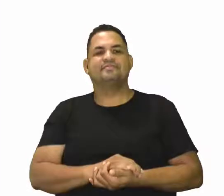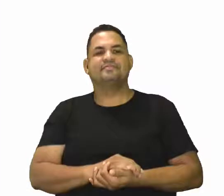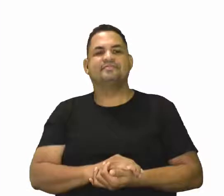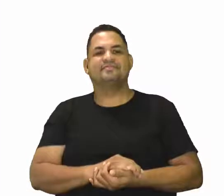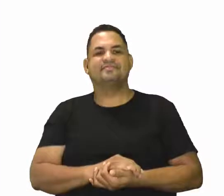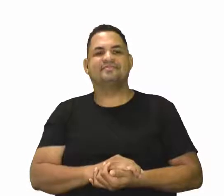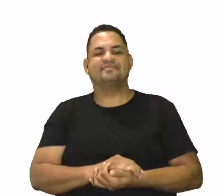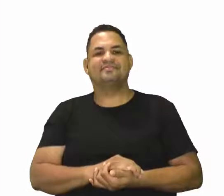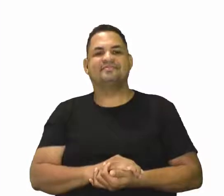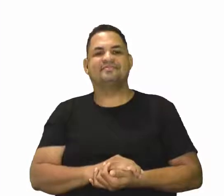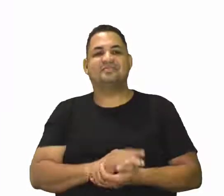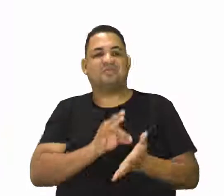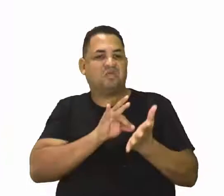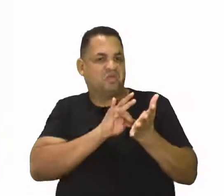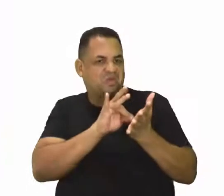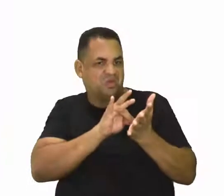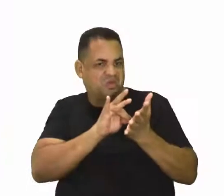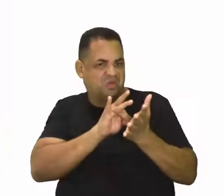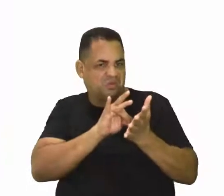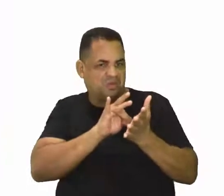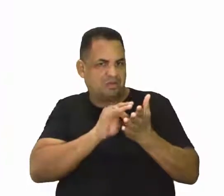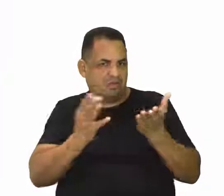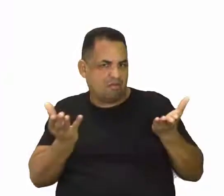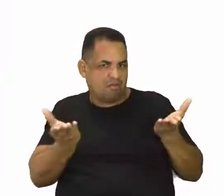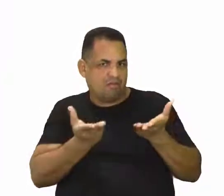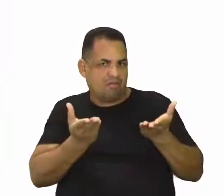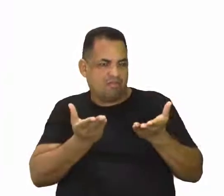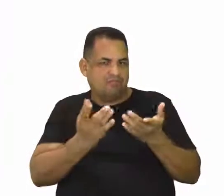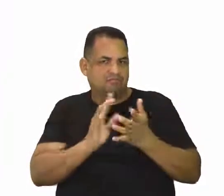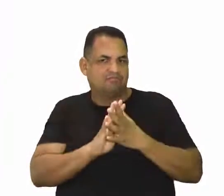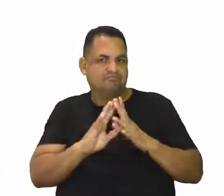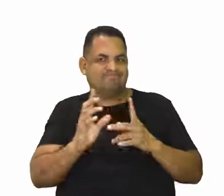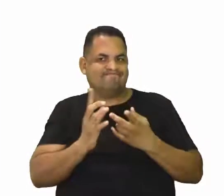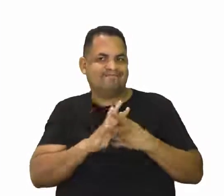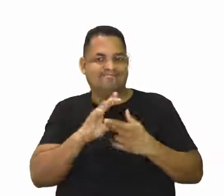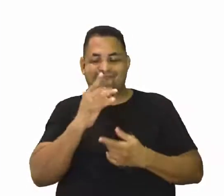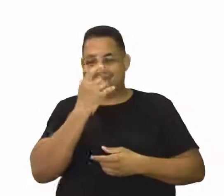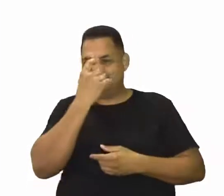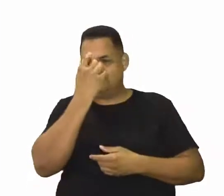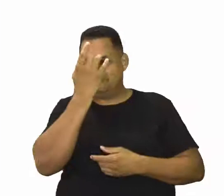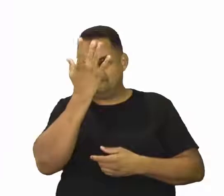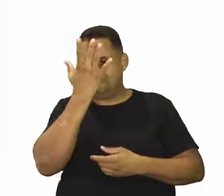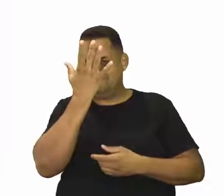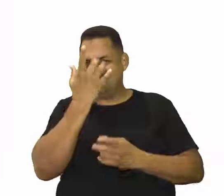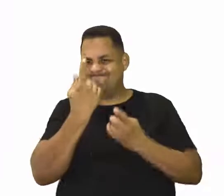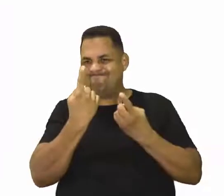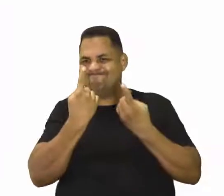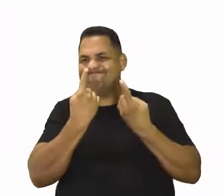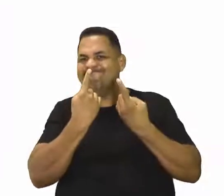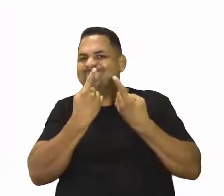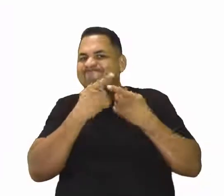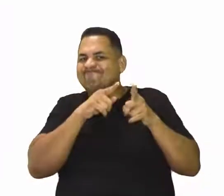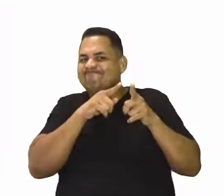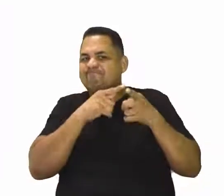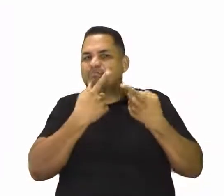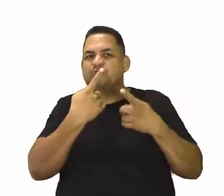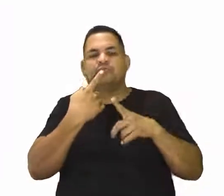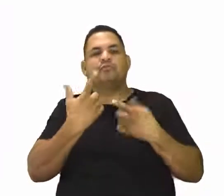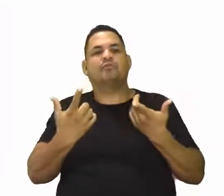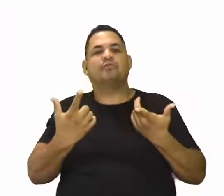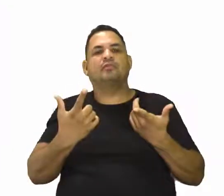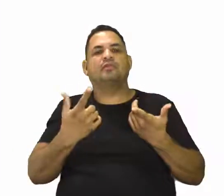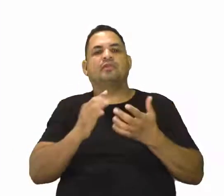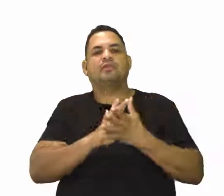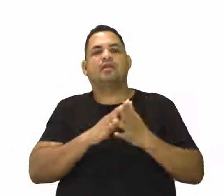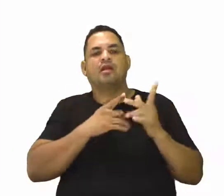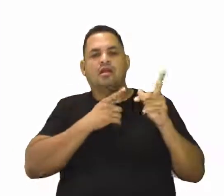mãos o Inimigo Agora ele é muito mais difícil combater tá uma vez